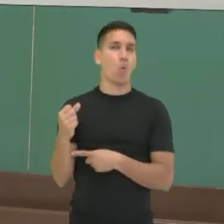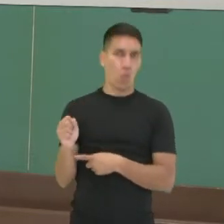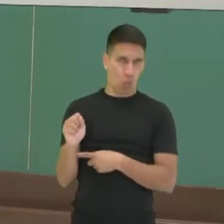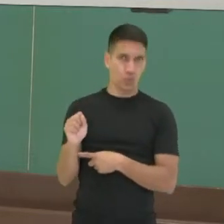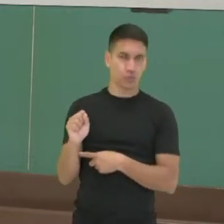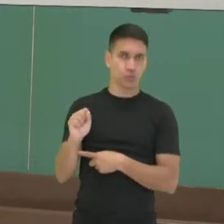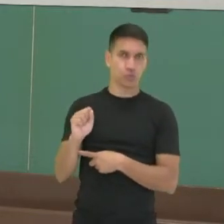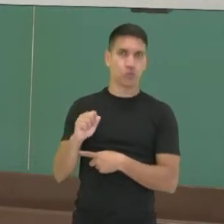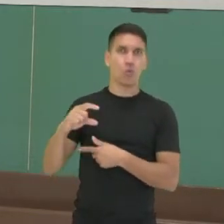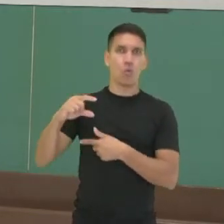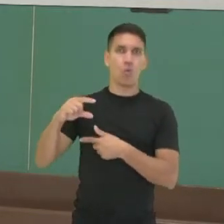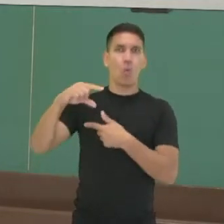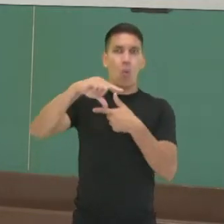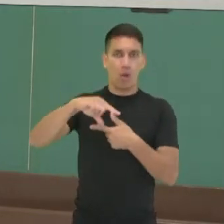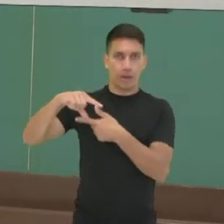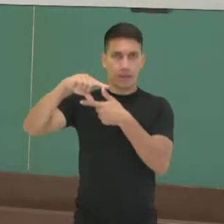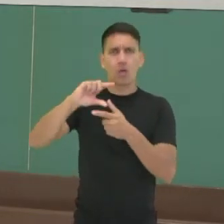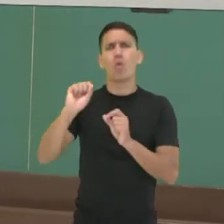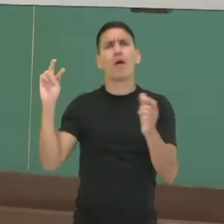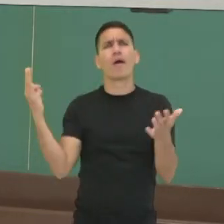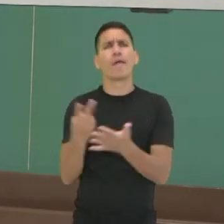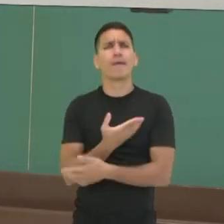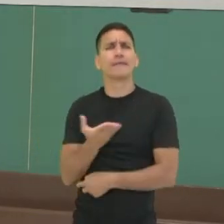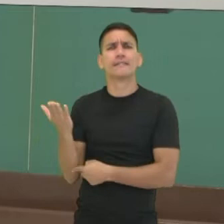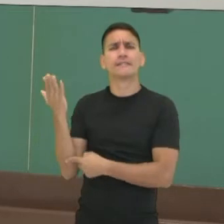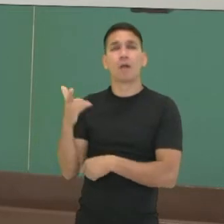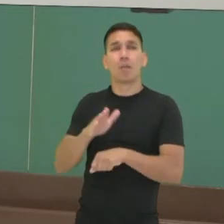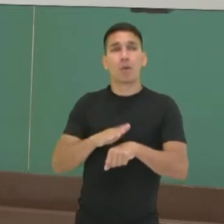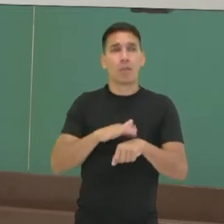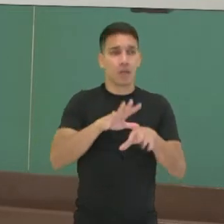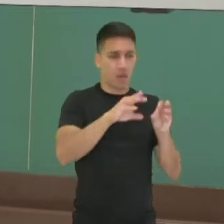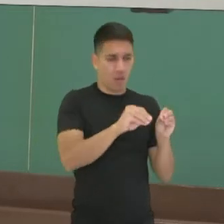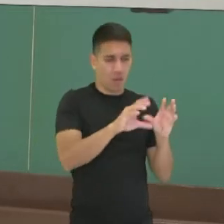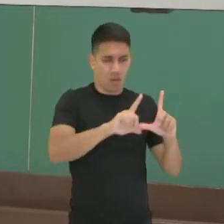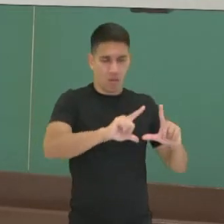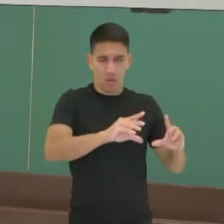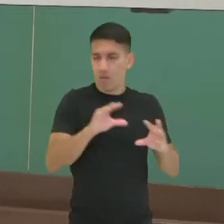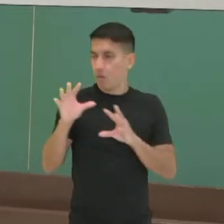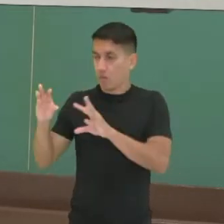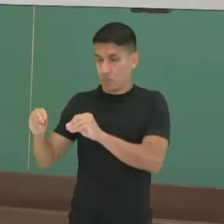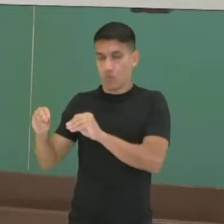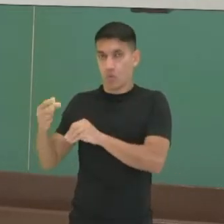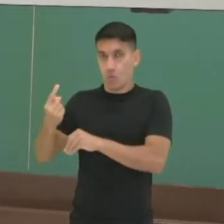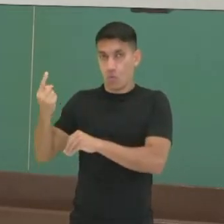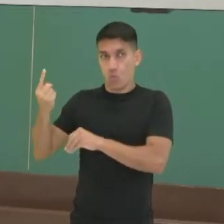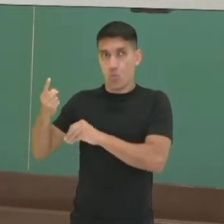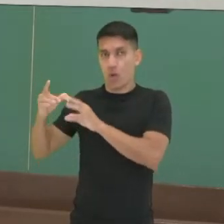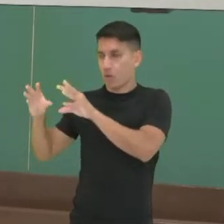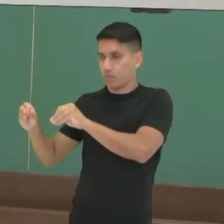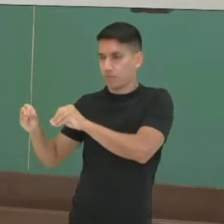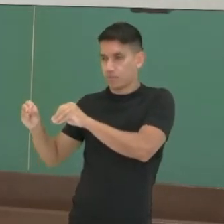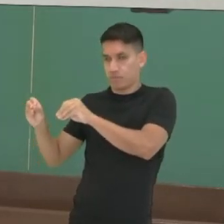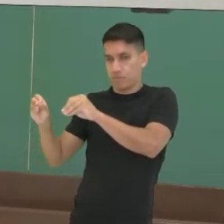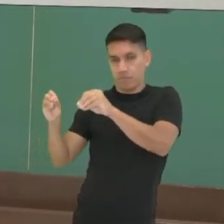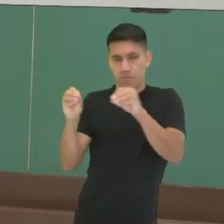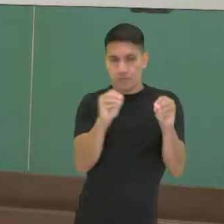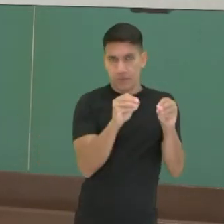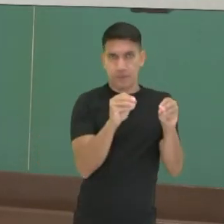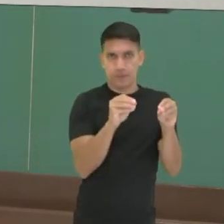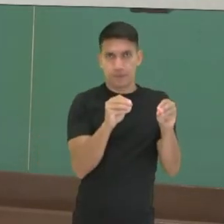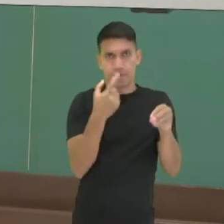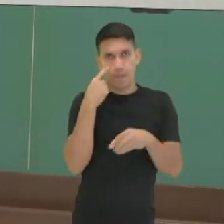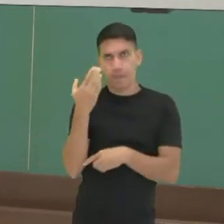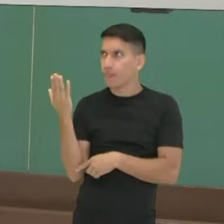quadradinhos. O que acontece com eles? Quando eu desloco a figura 1 Nesse caso, estou deslocando à direita.